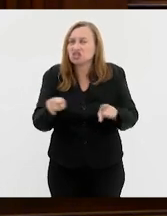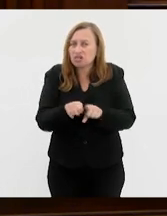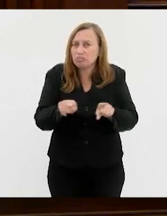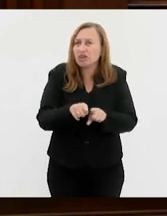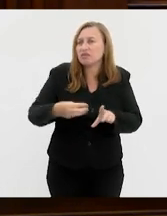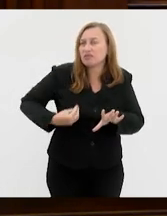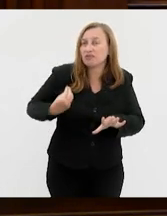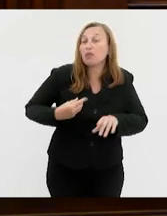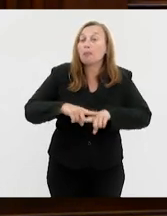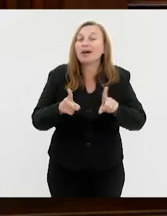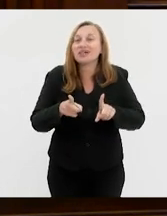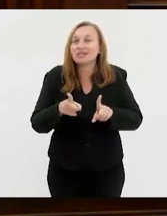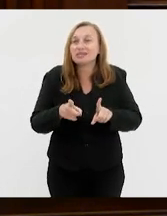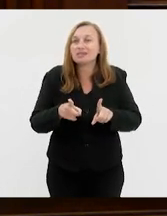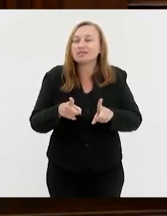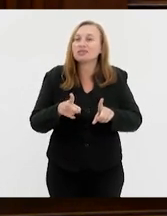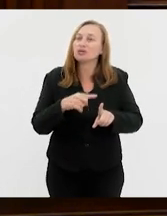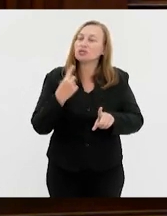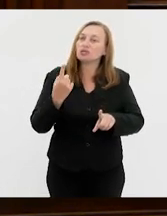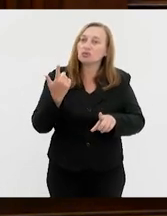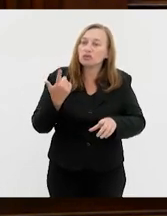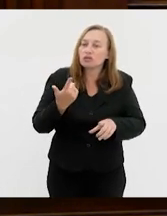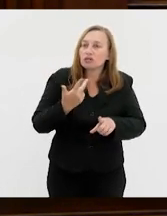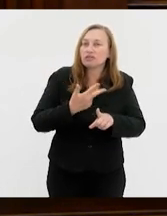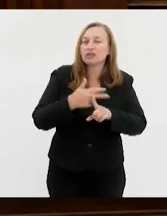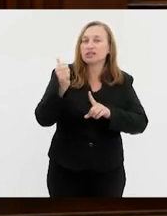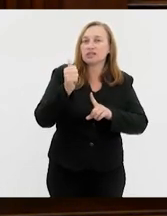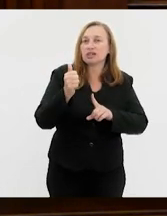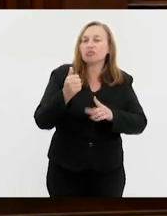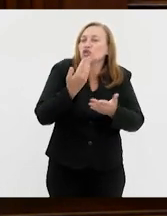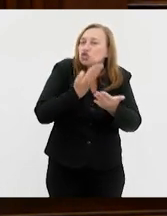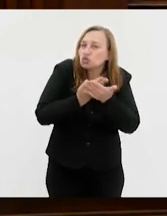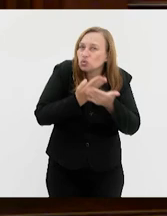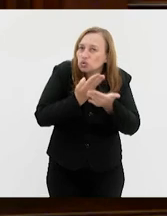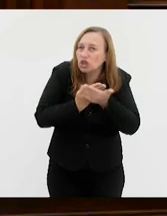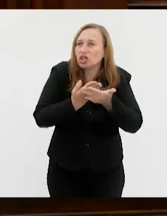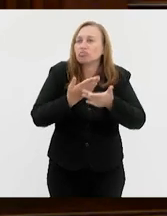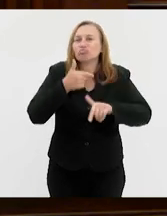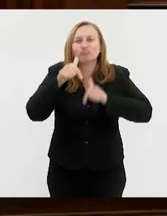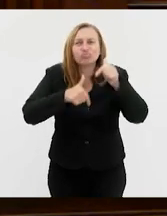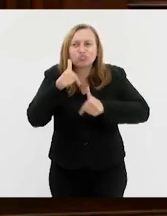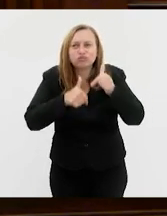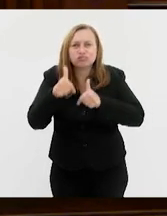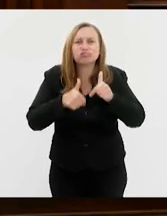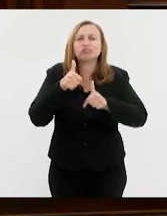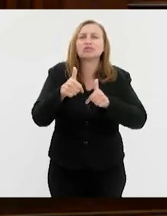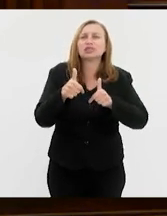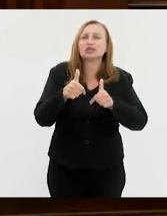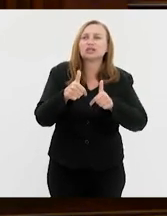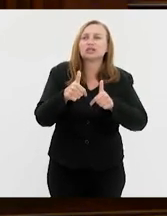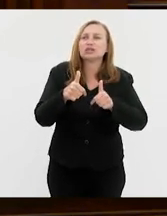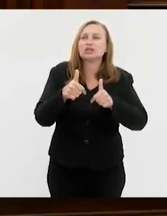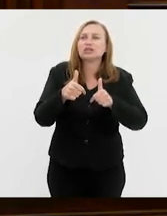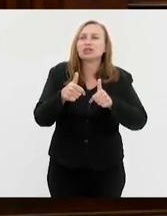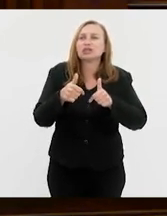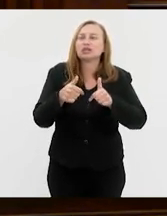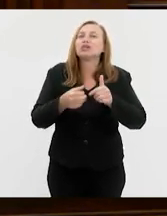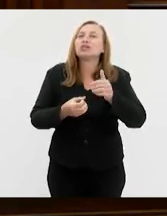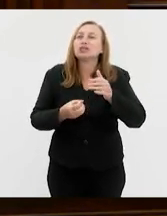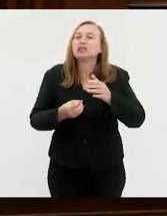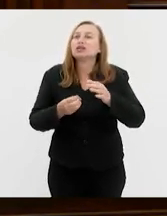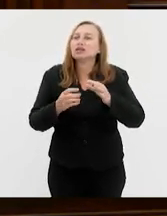sobreviveu, que a gente estudou, que a gente trabalhou, que construímos nossas